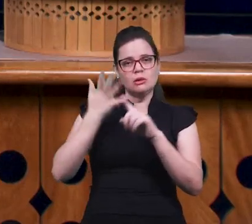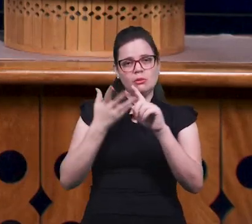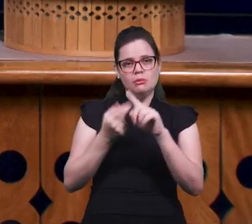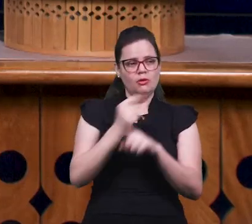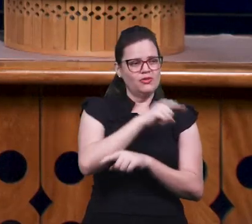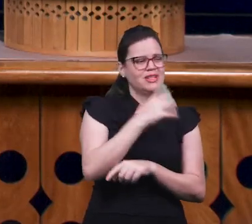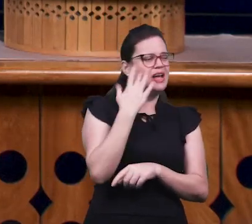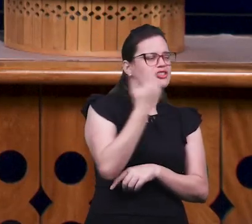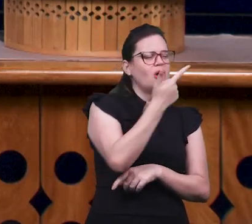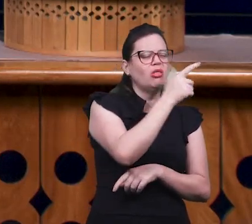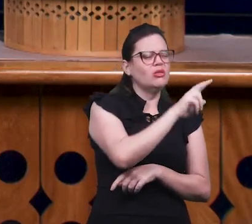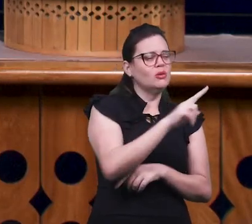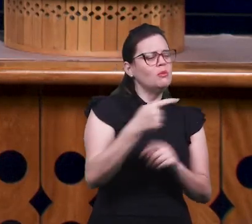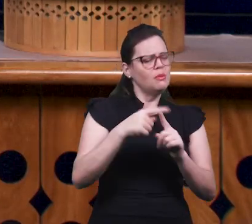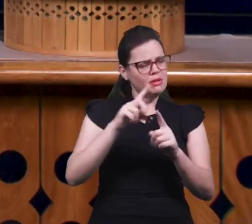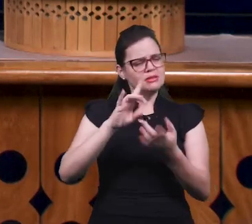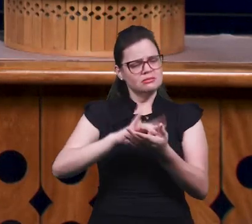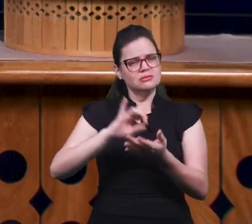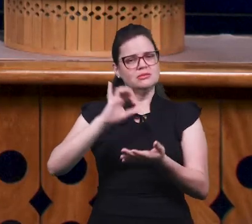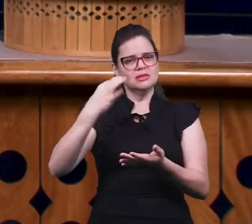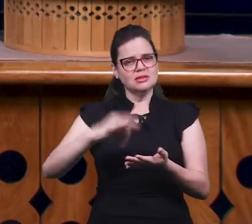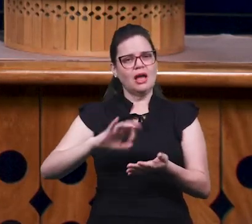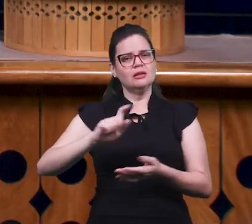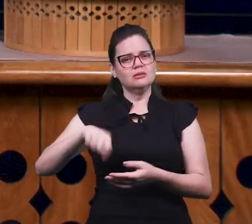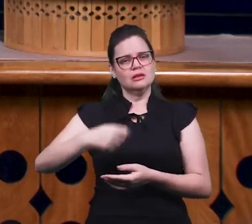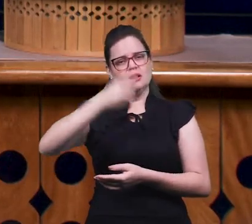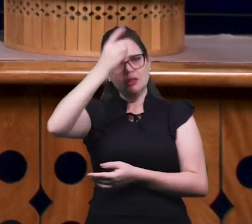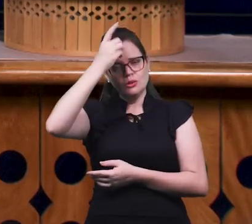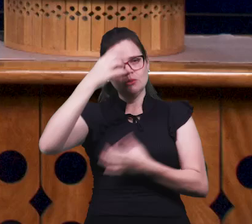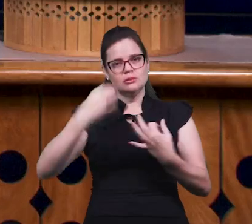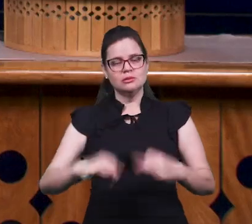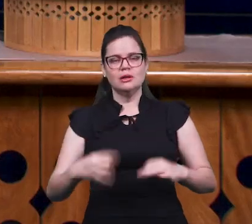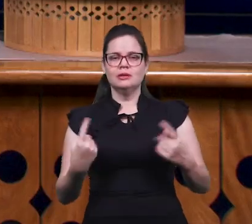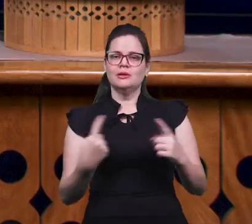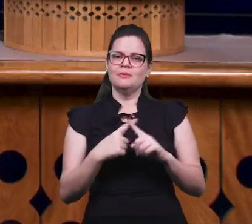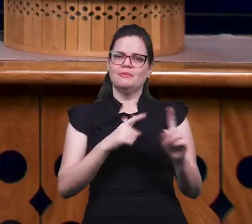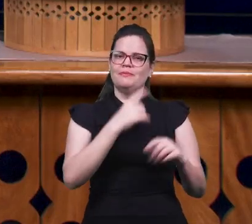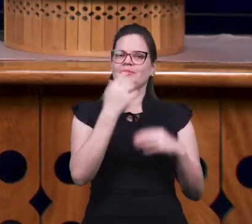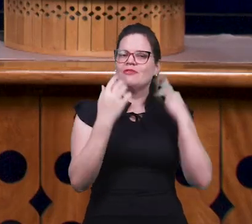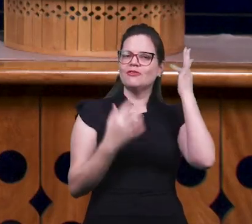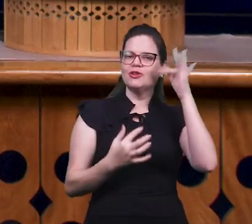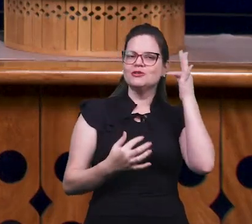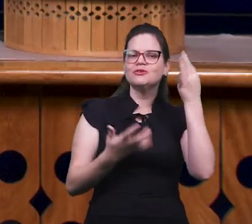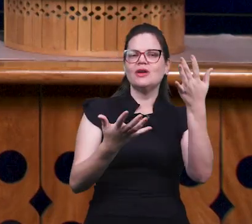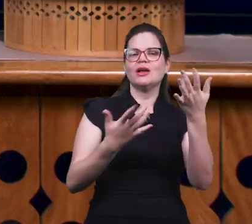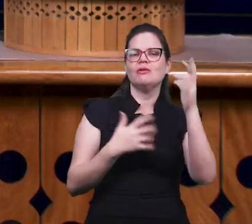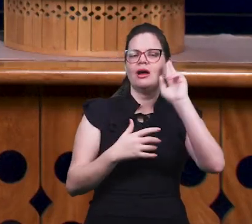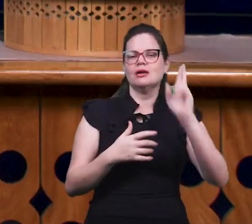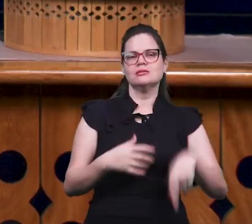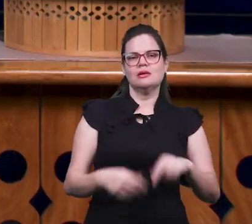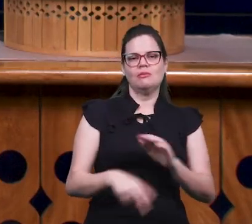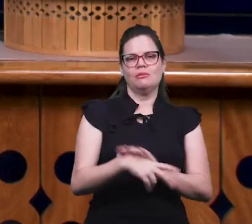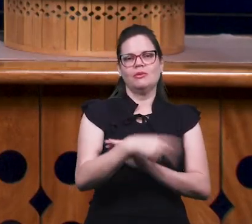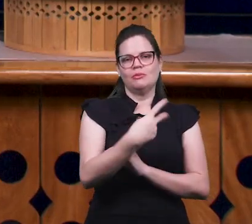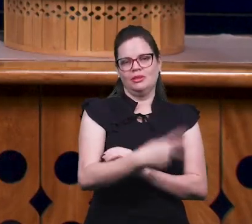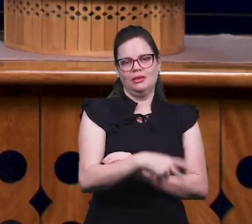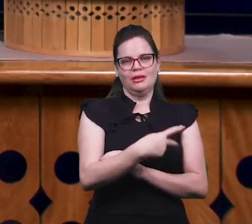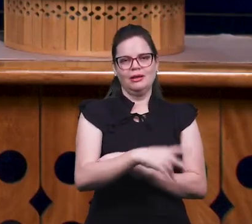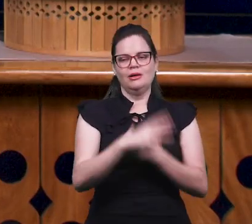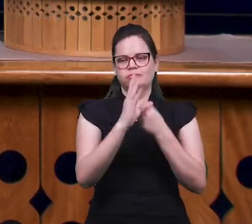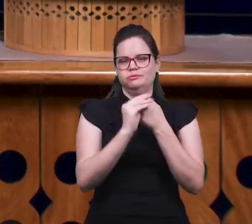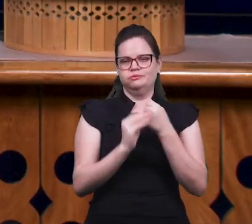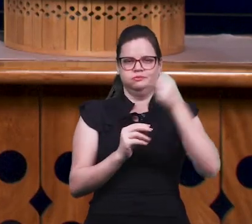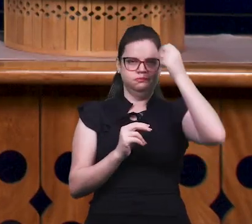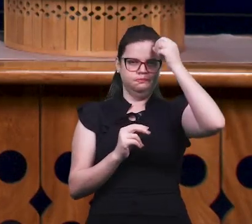queria alcançar a eternidade pela sua razão, pelo conhecimento. Quanto mais conhecimento, quanto o homem mais inteligente,